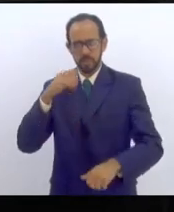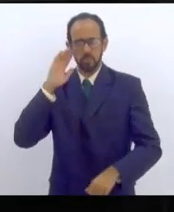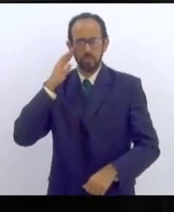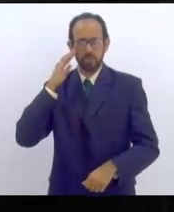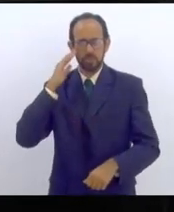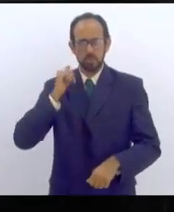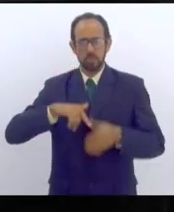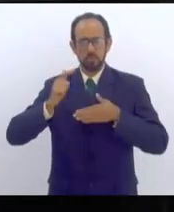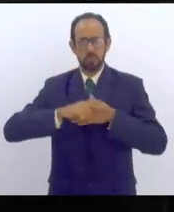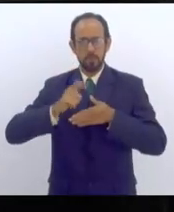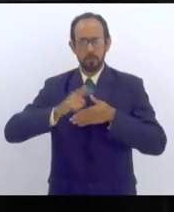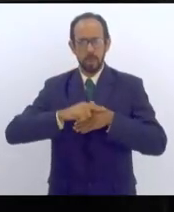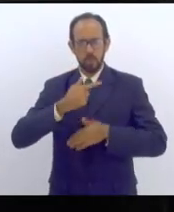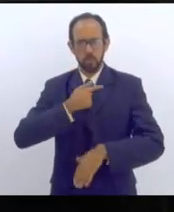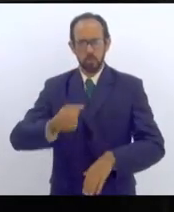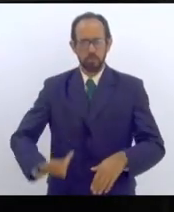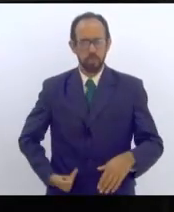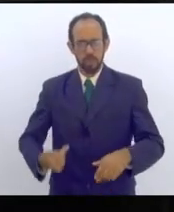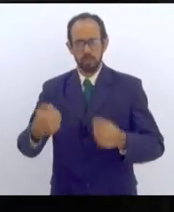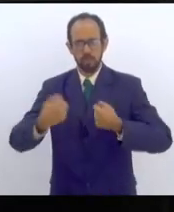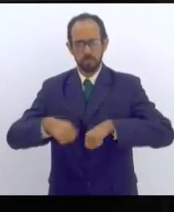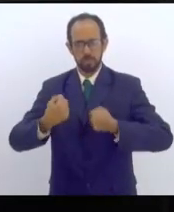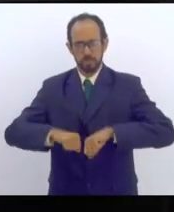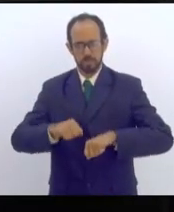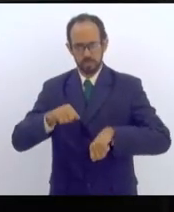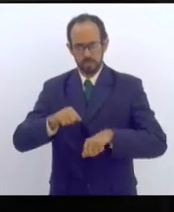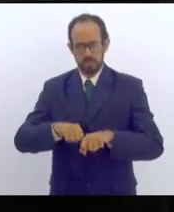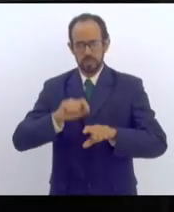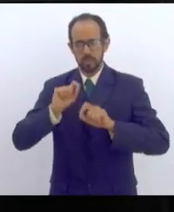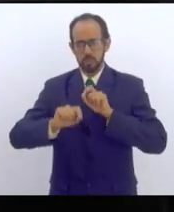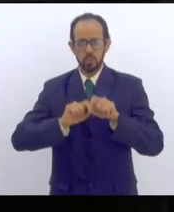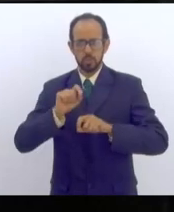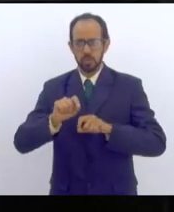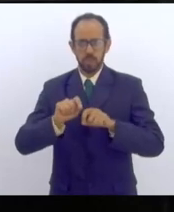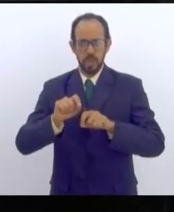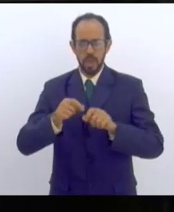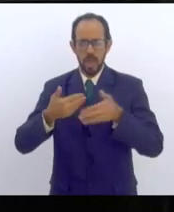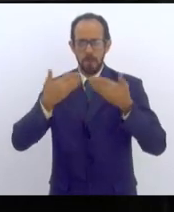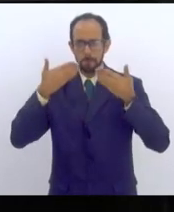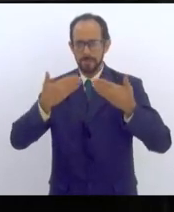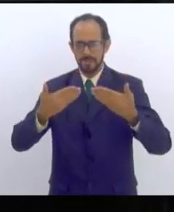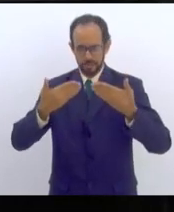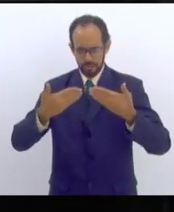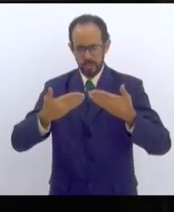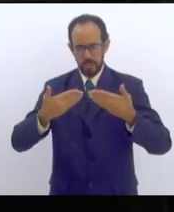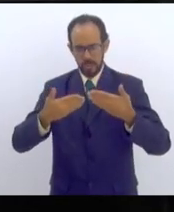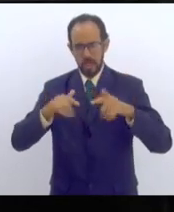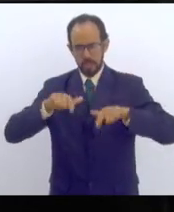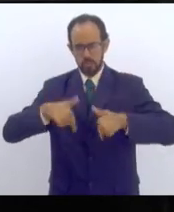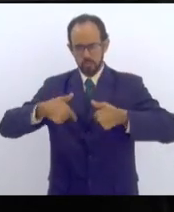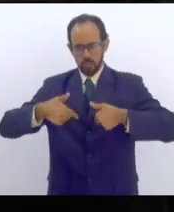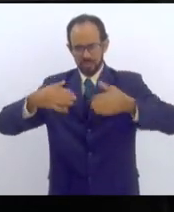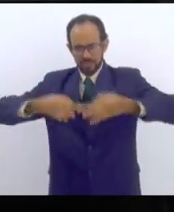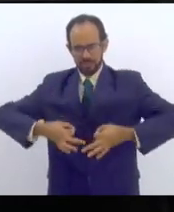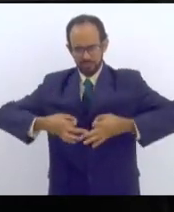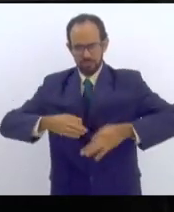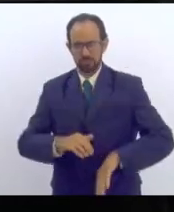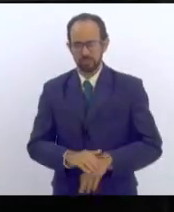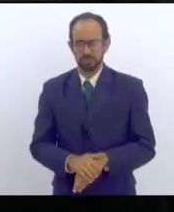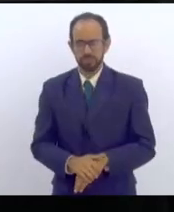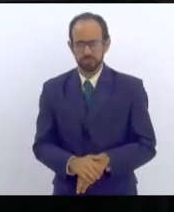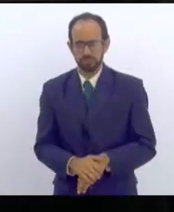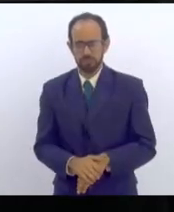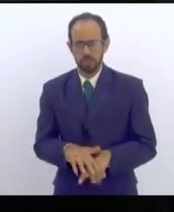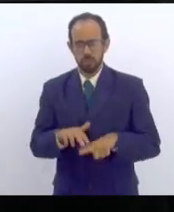um governo, e o governo agora precisa, mais do que nunca, apresentar medidas concretas. É por isso que nós observamos